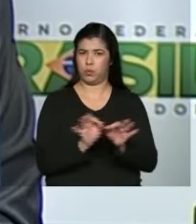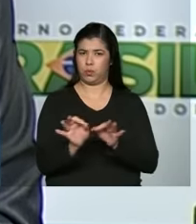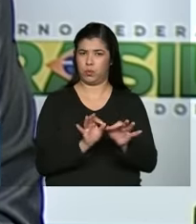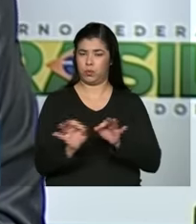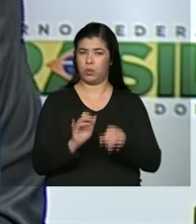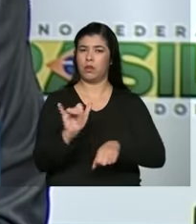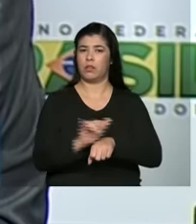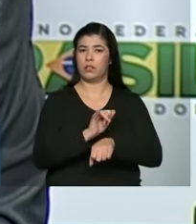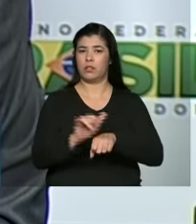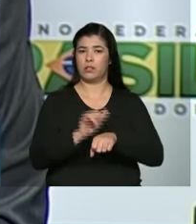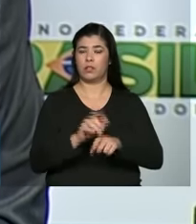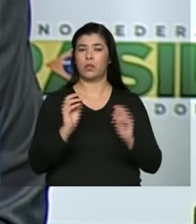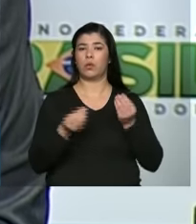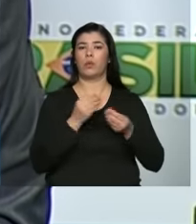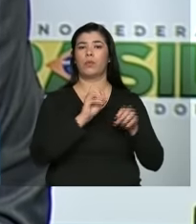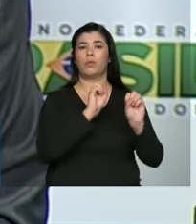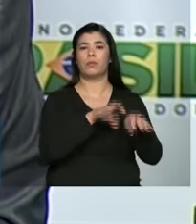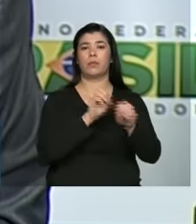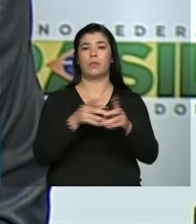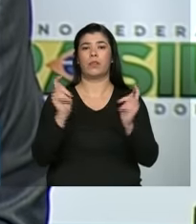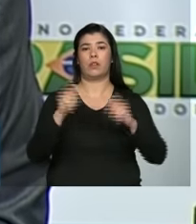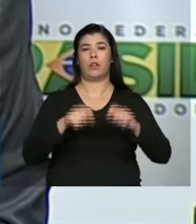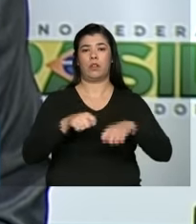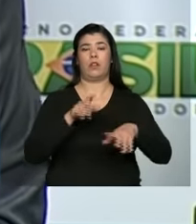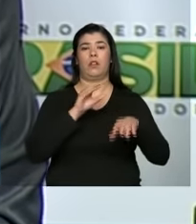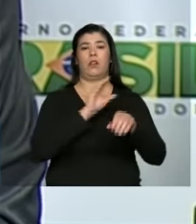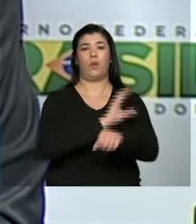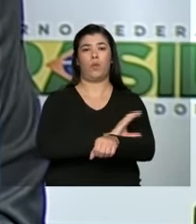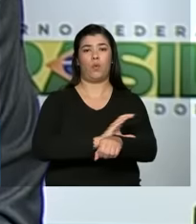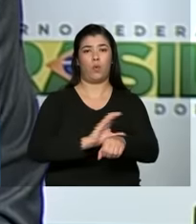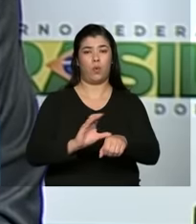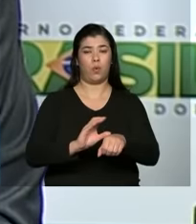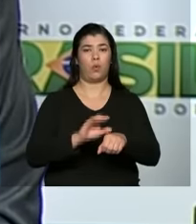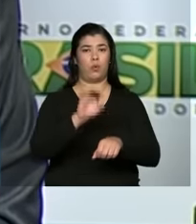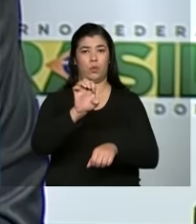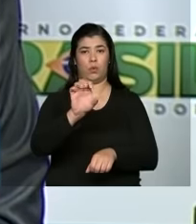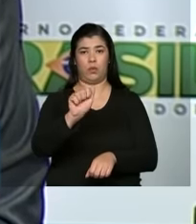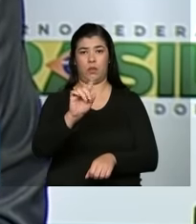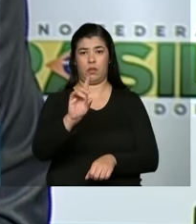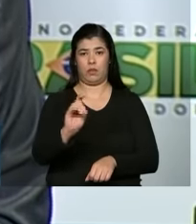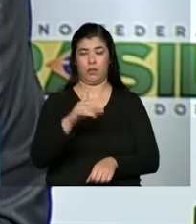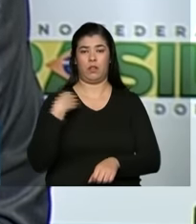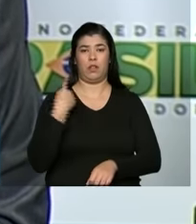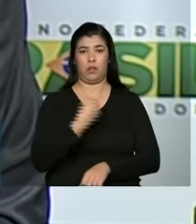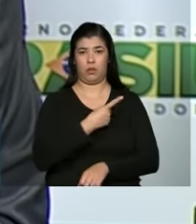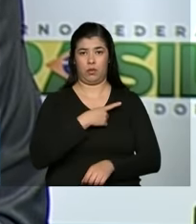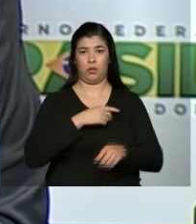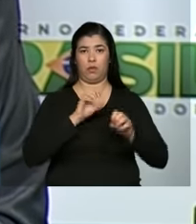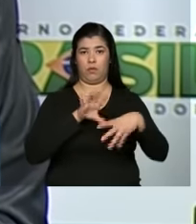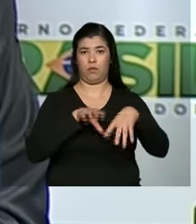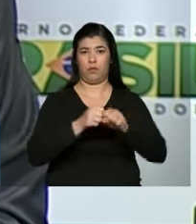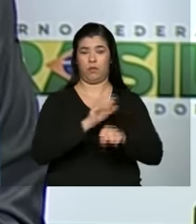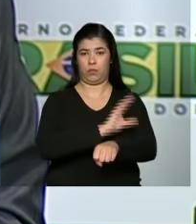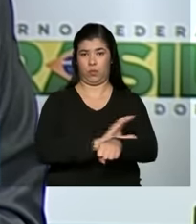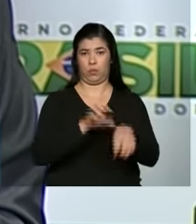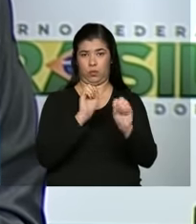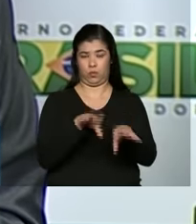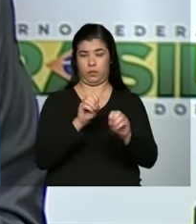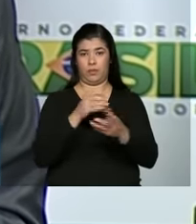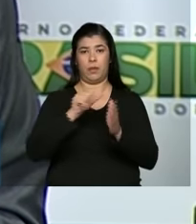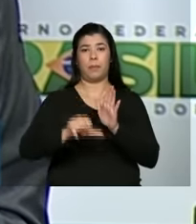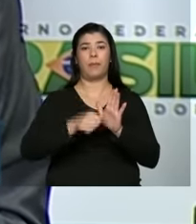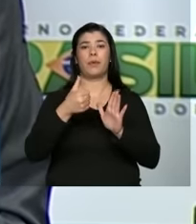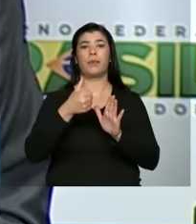estratégia e de capacitação cursos à distância que nós vamos fazer e o primeiro curso nós já pretend os